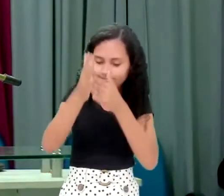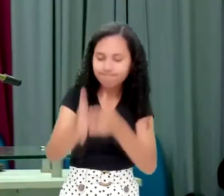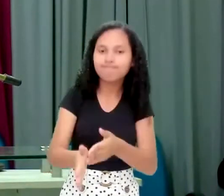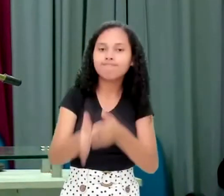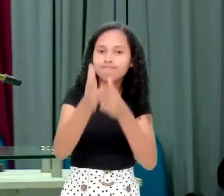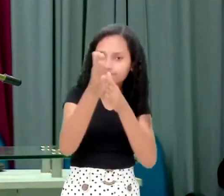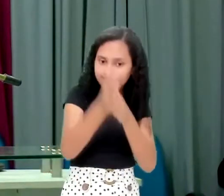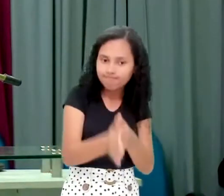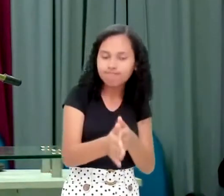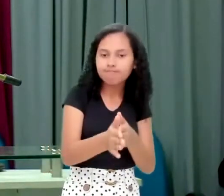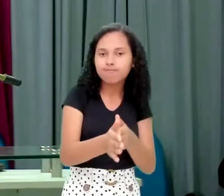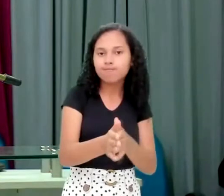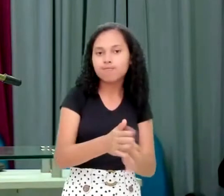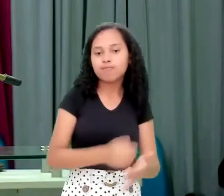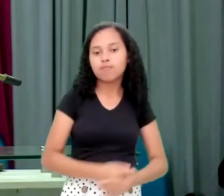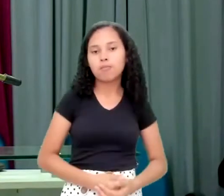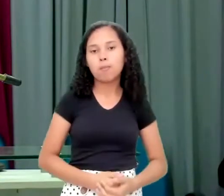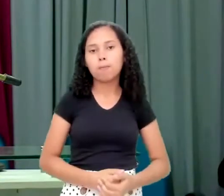o nome do Senhor,